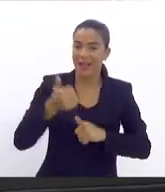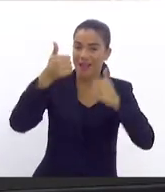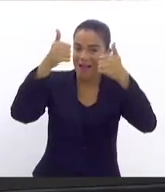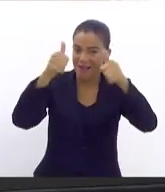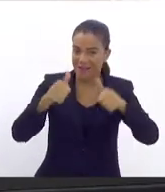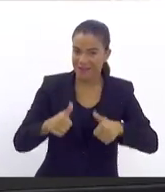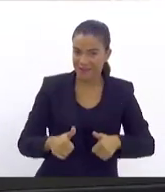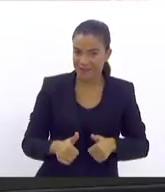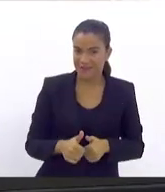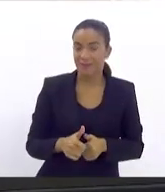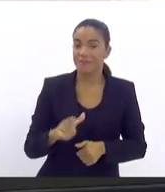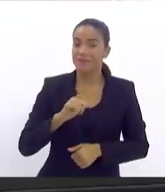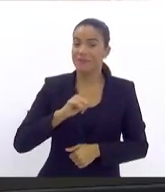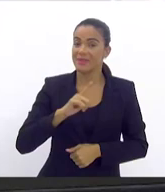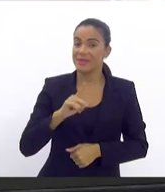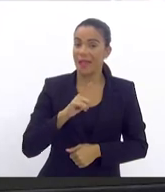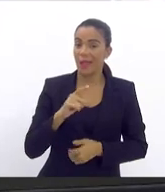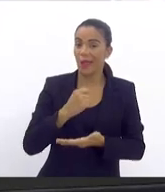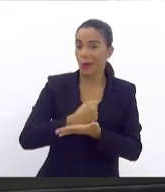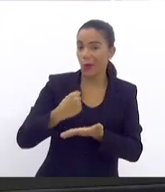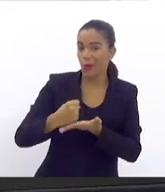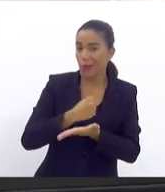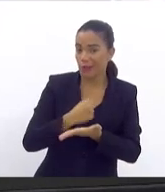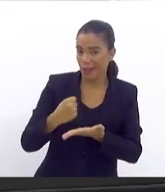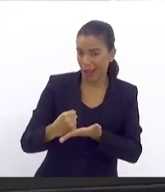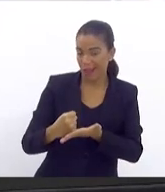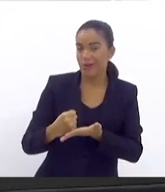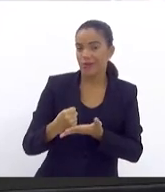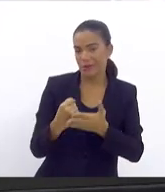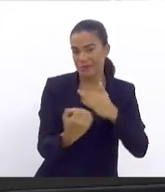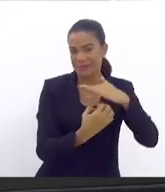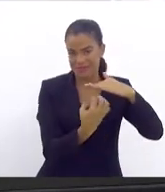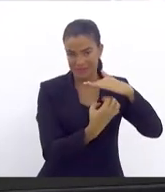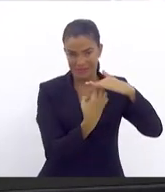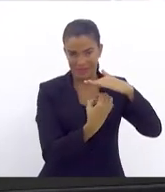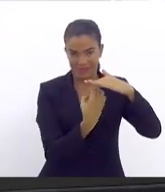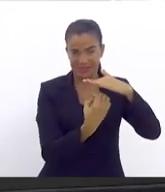avaliada. Tem a questão dos contratos de concessão, né,